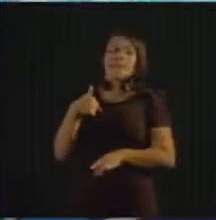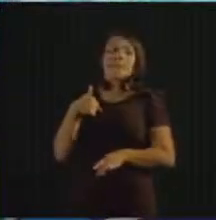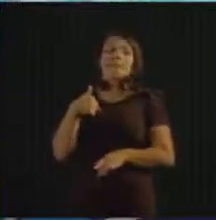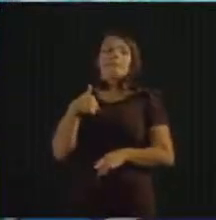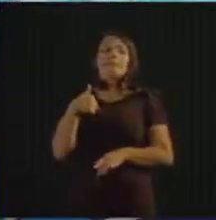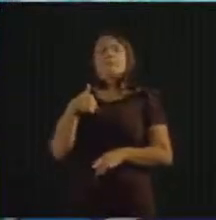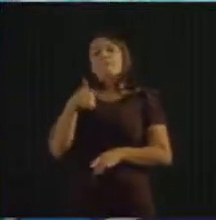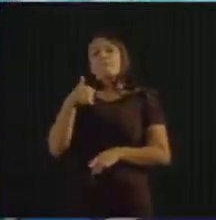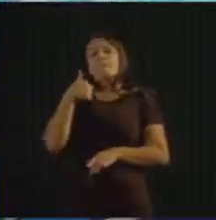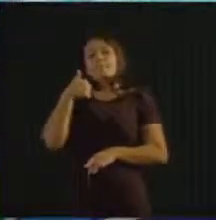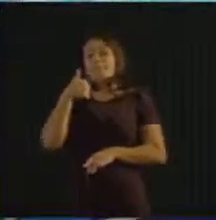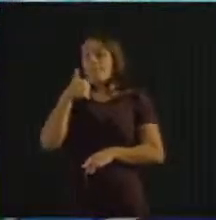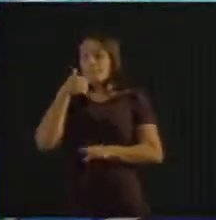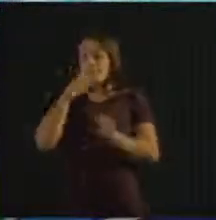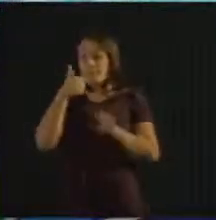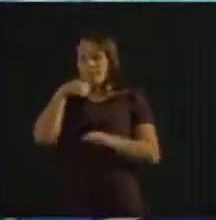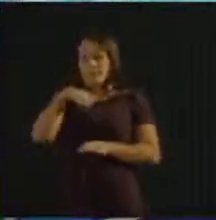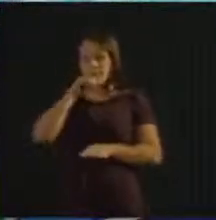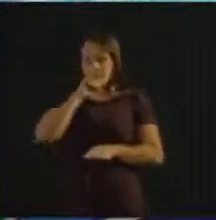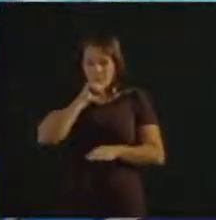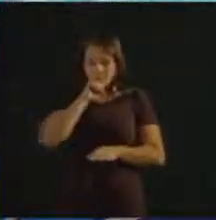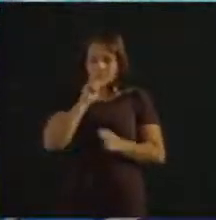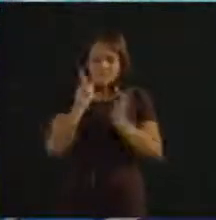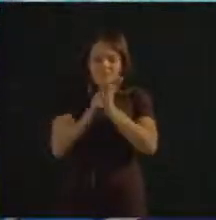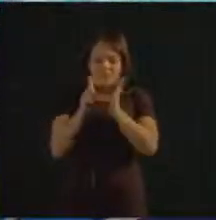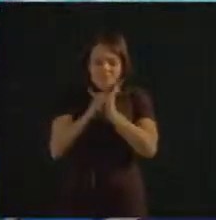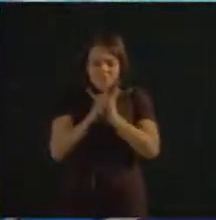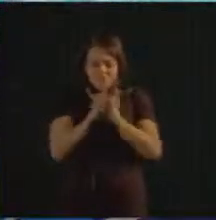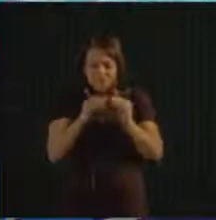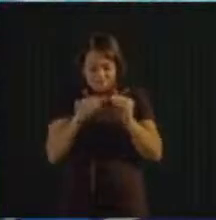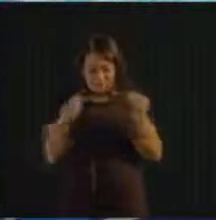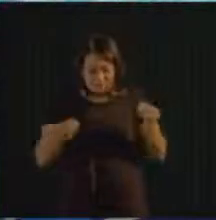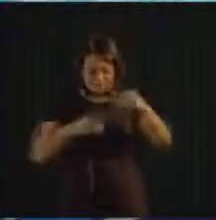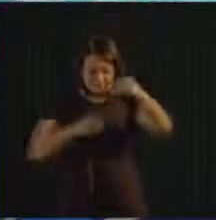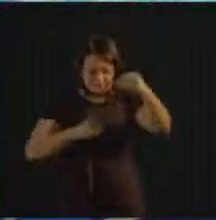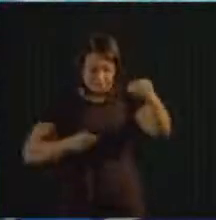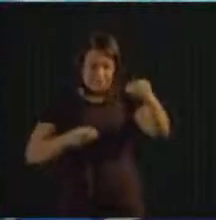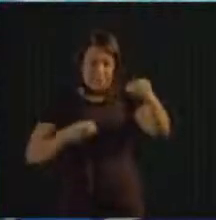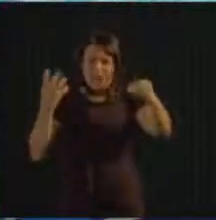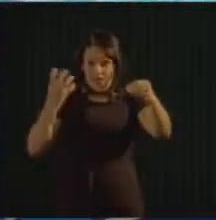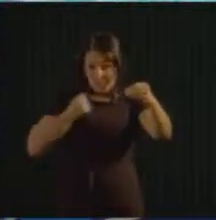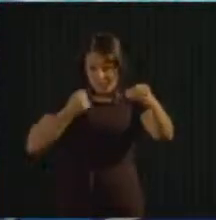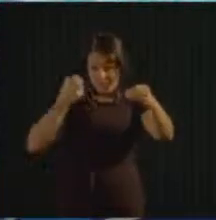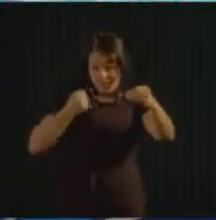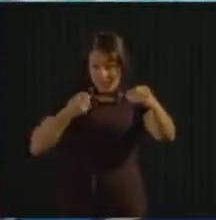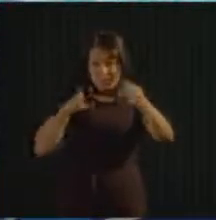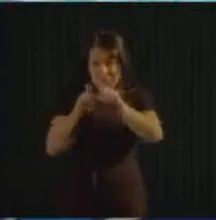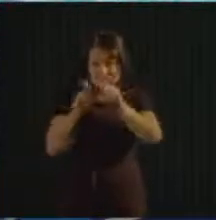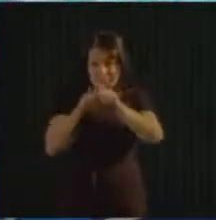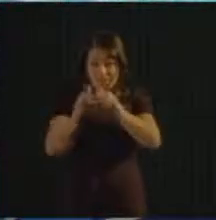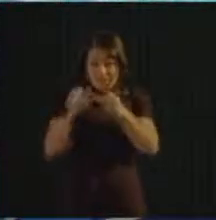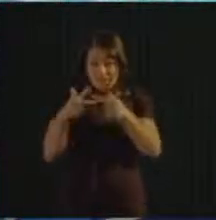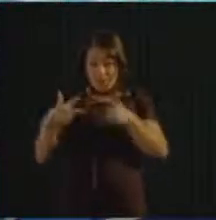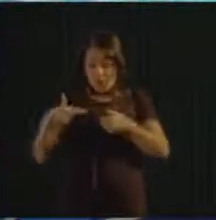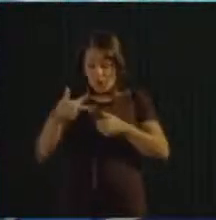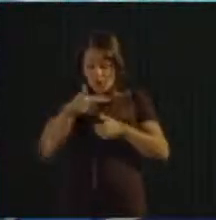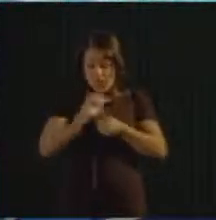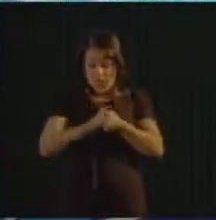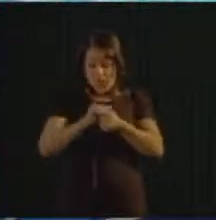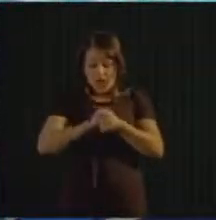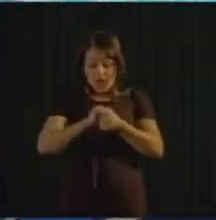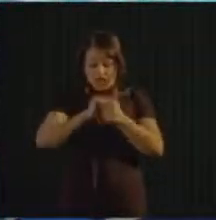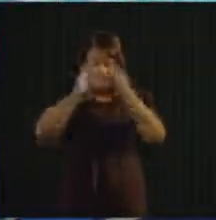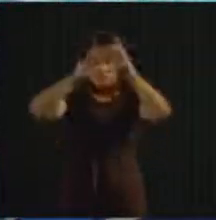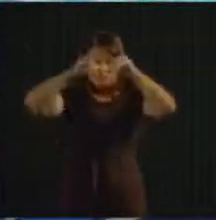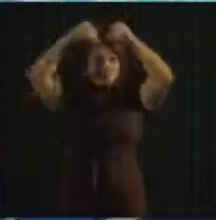quintal, para cair o suarelo, dobrava aquele saco de papel, leite, era um saquinho, a gente cortava, lavava,